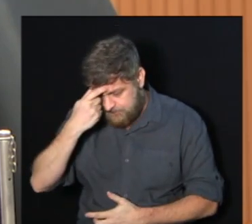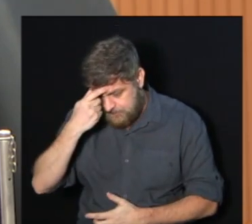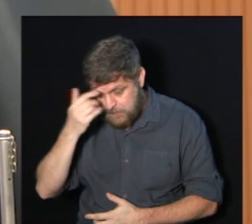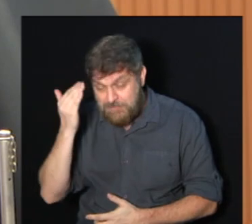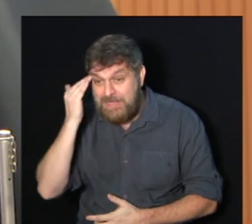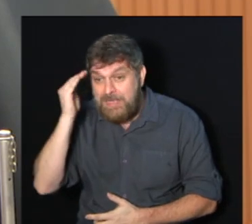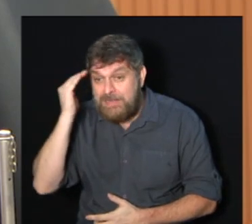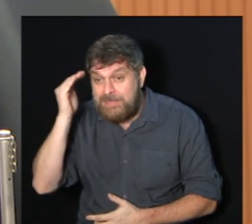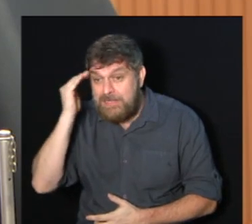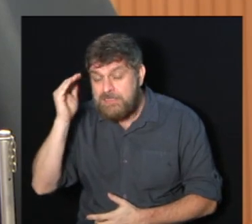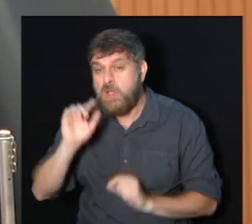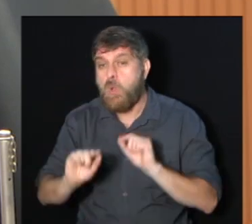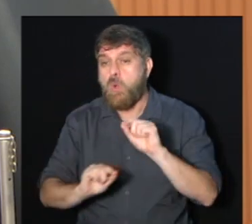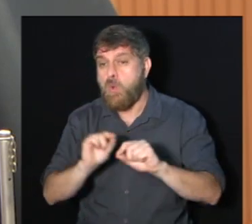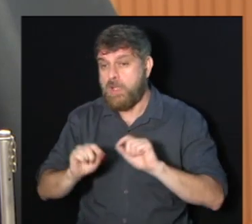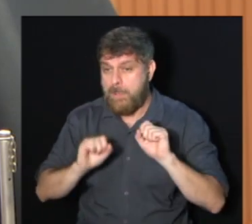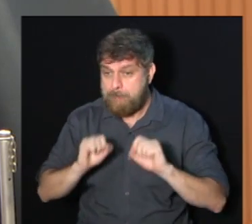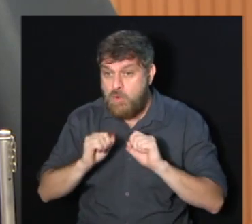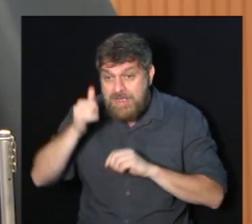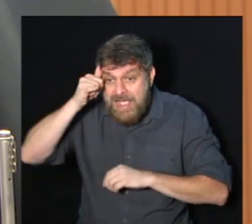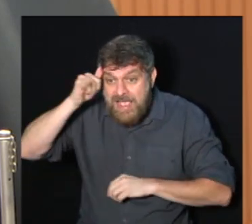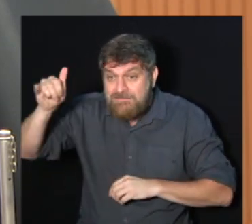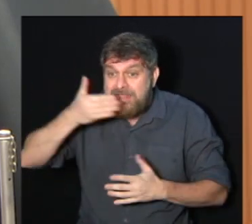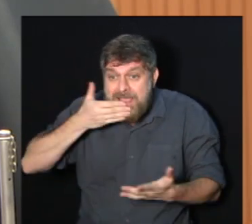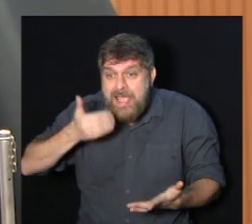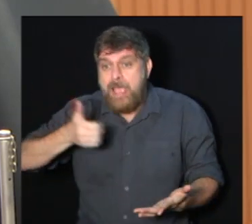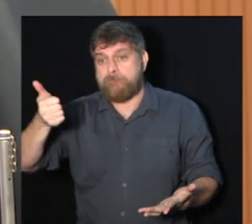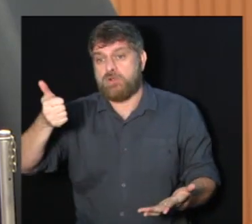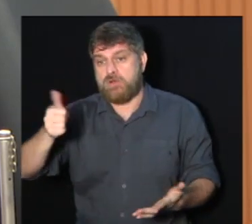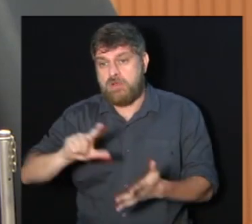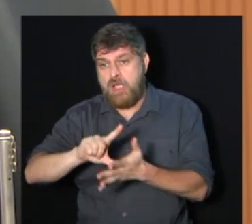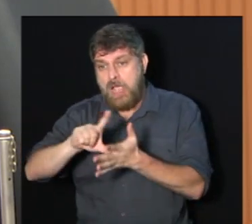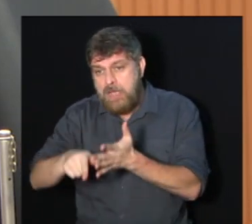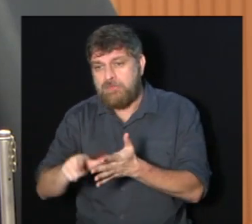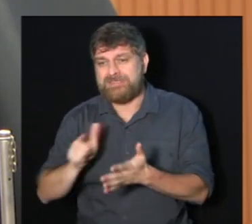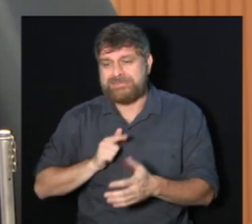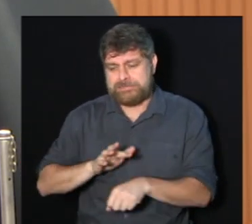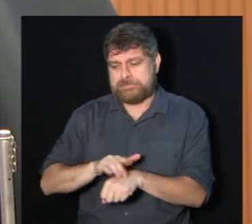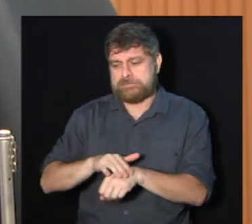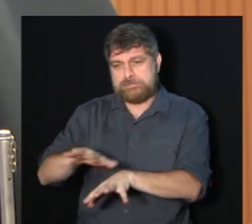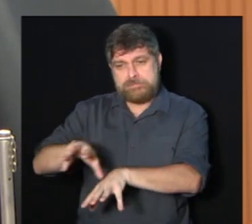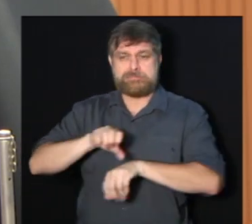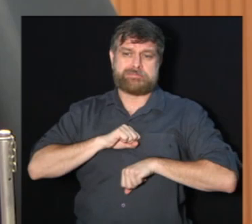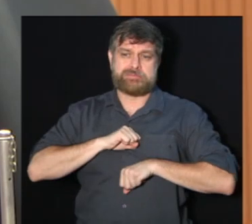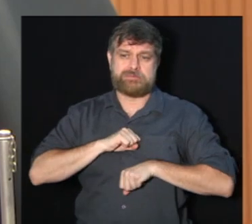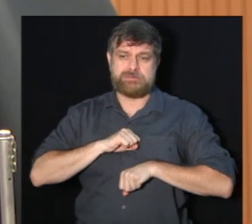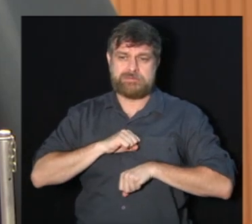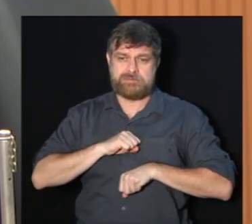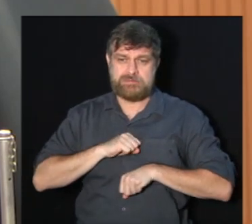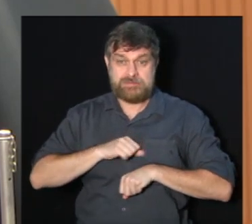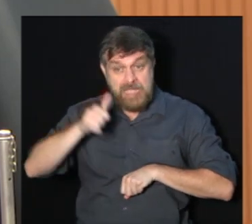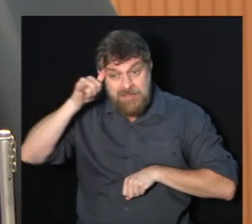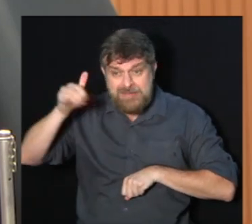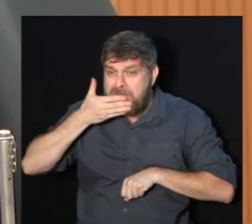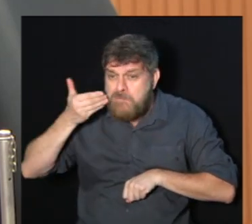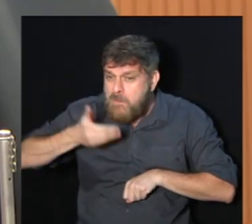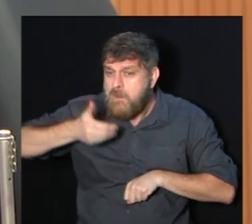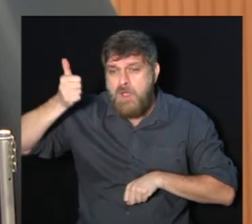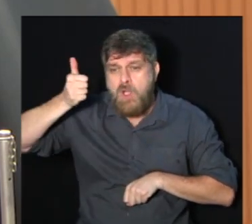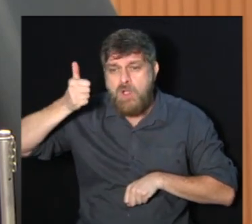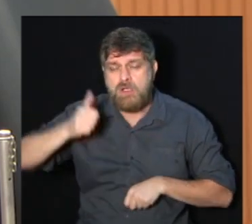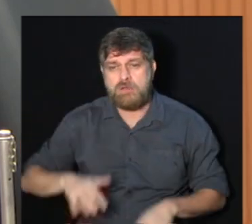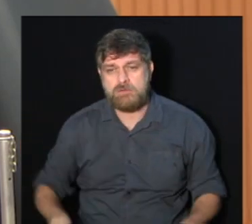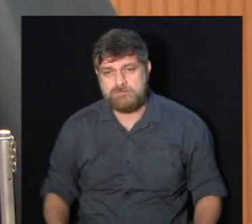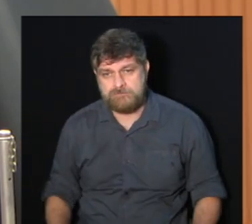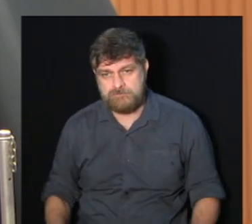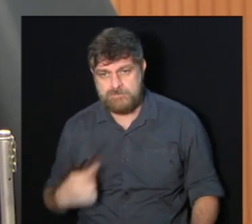entender que talvez uma prevenção seja melhor do que vir aí uma patologia, né? Então,